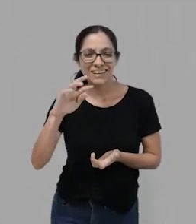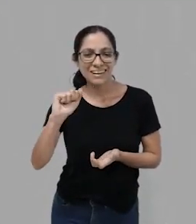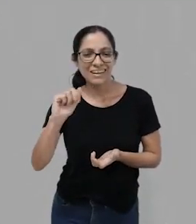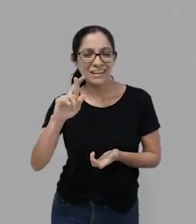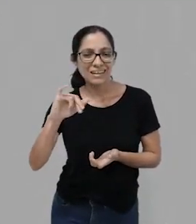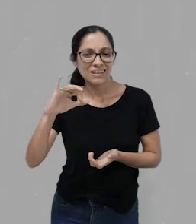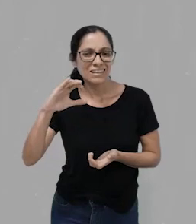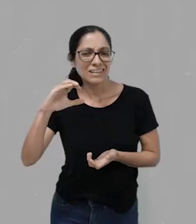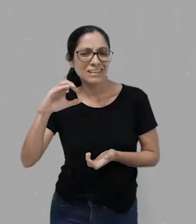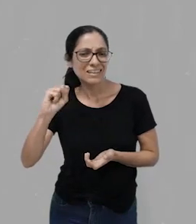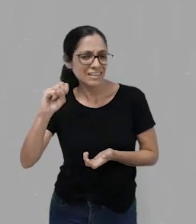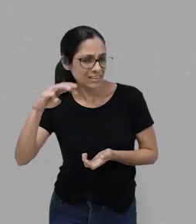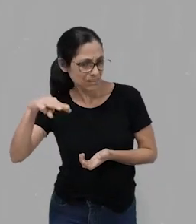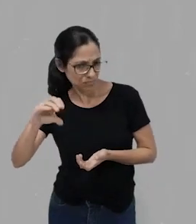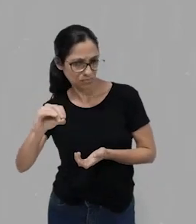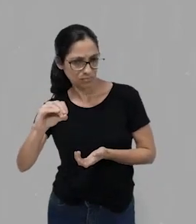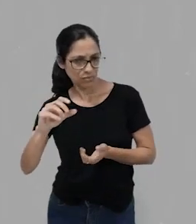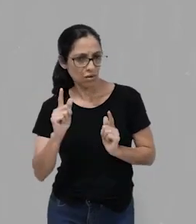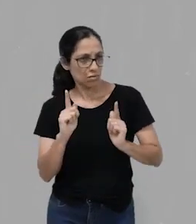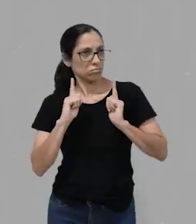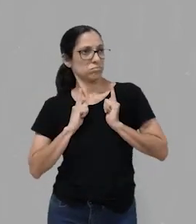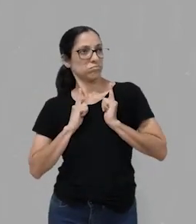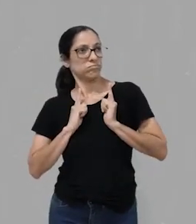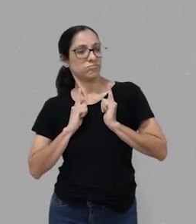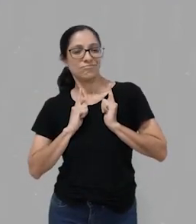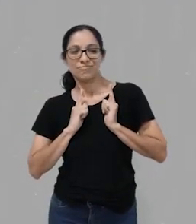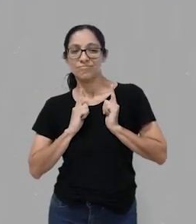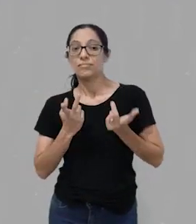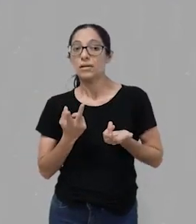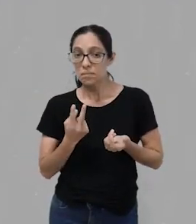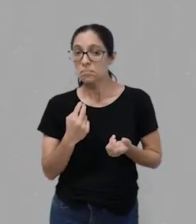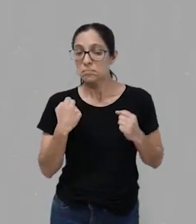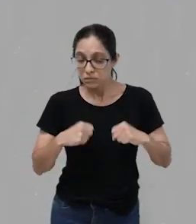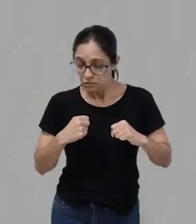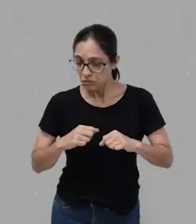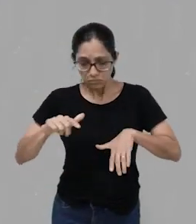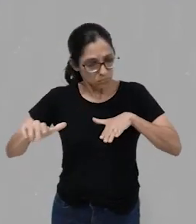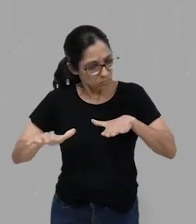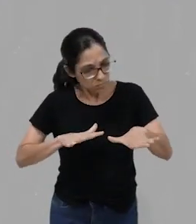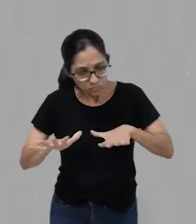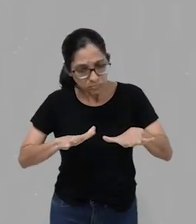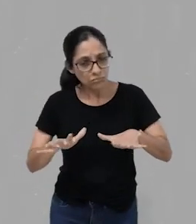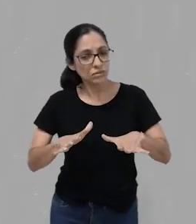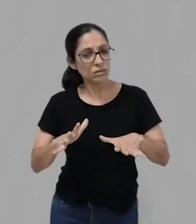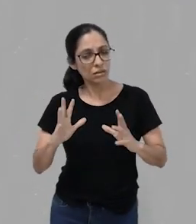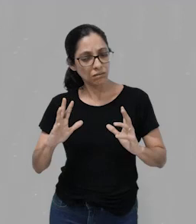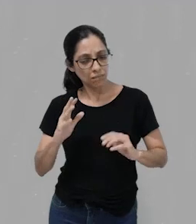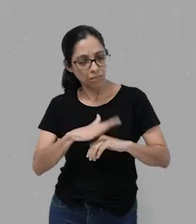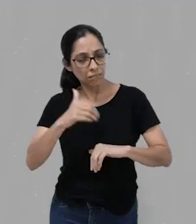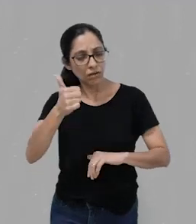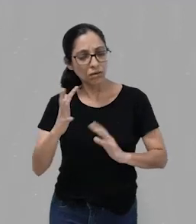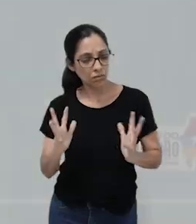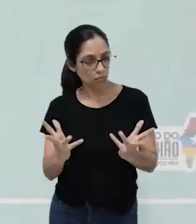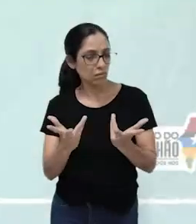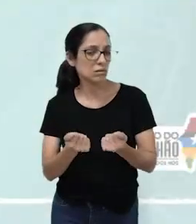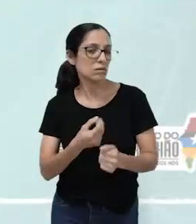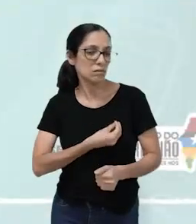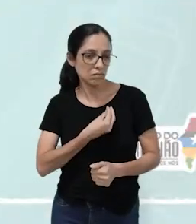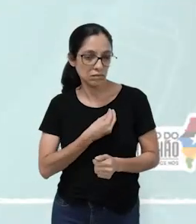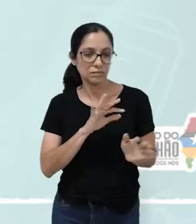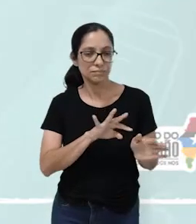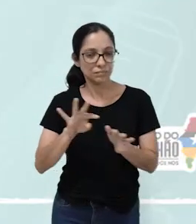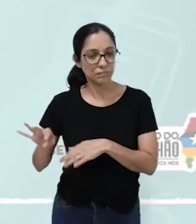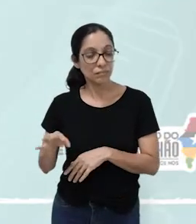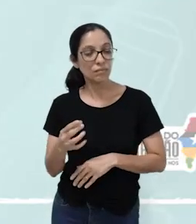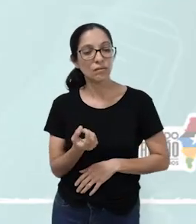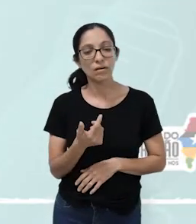sedentarismo. A gente deve se movimentar para que a gente tenha o quê? Uma melhor qualidade de vida. Está aqui uma segunda imagem.